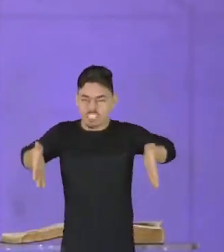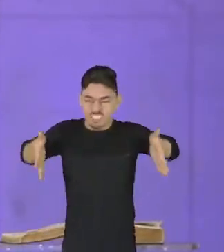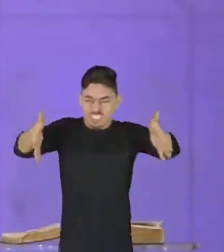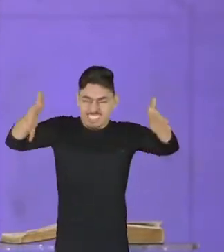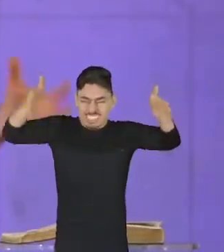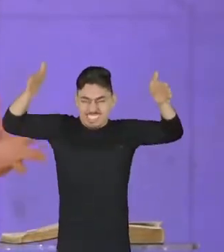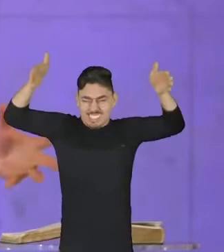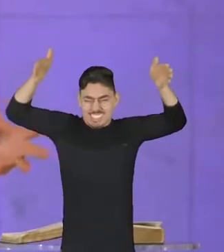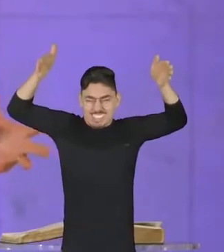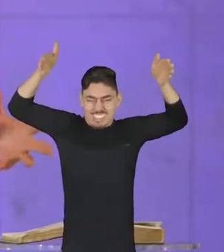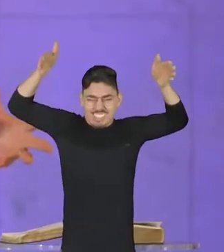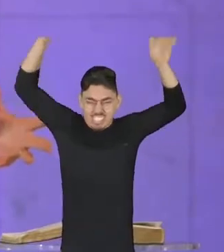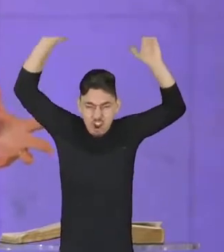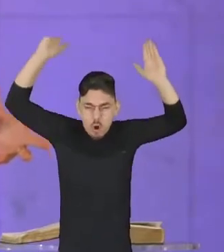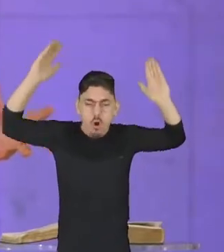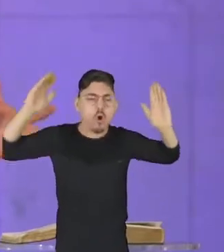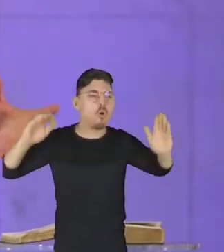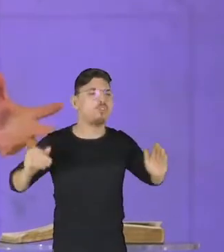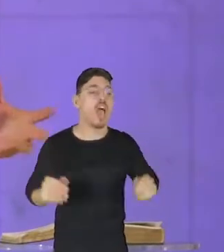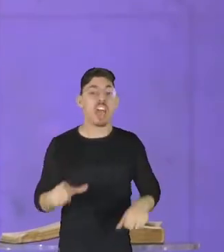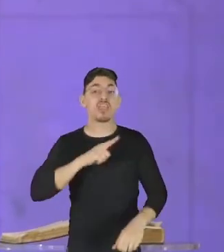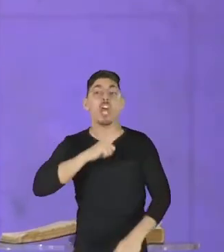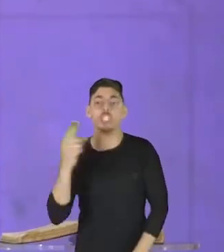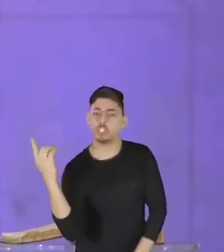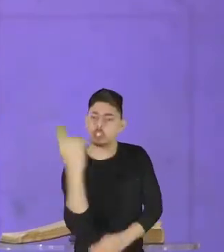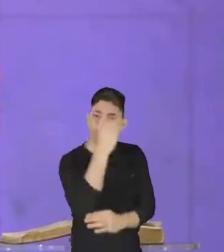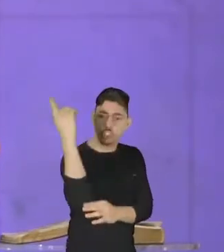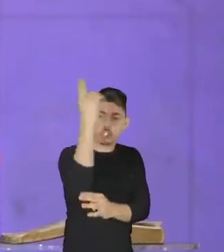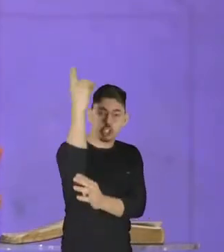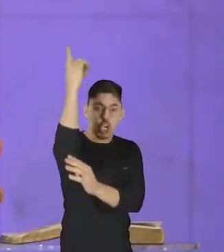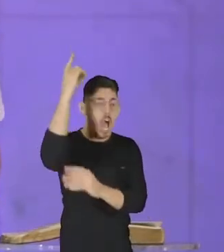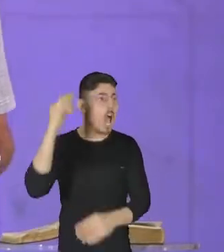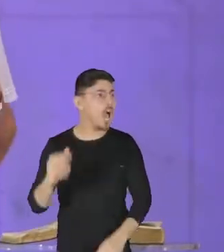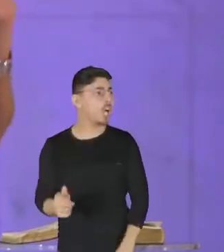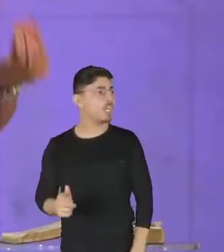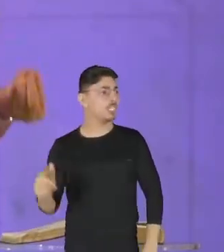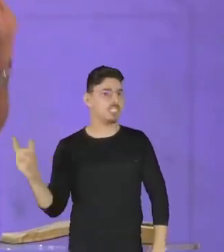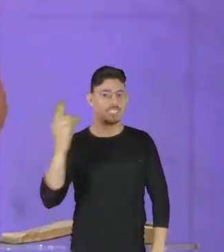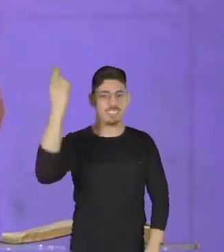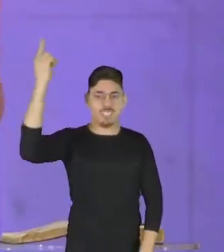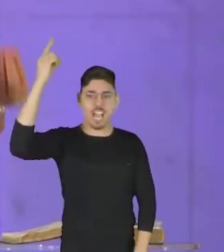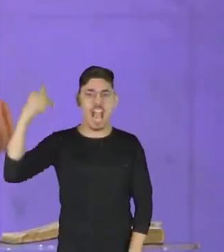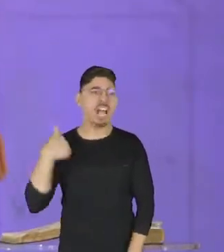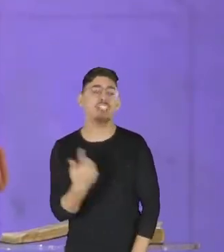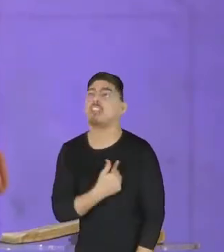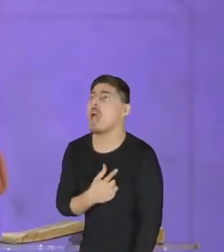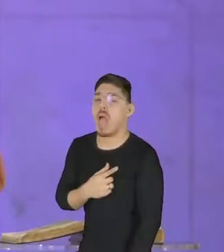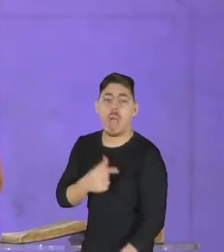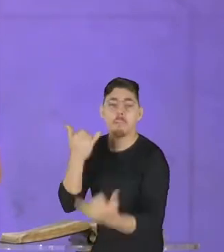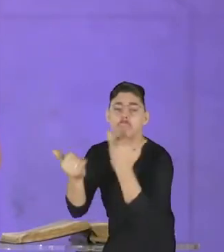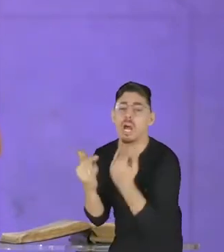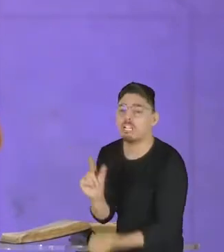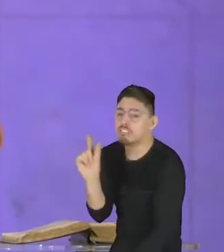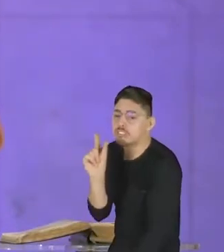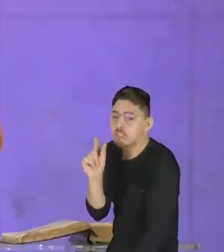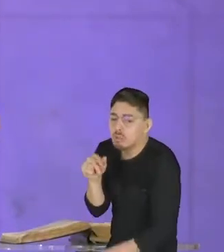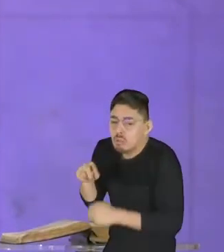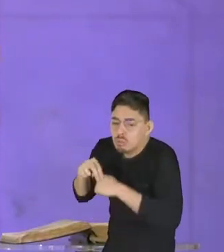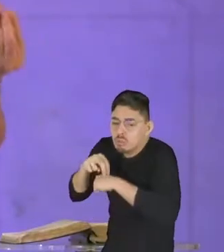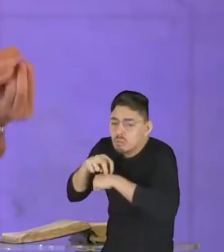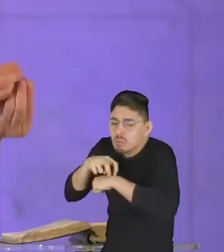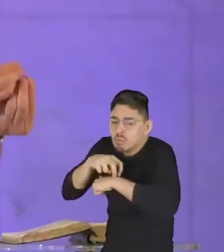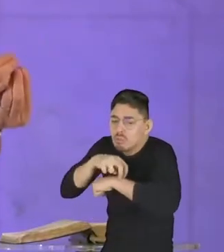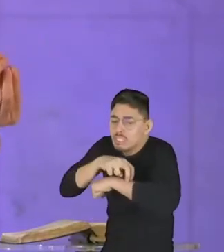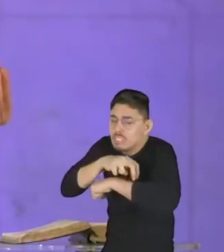céu, e tem uns enaquins, que são gigantes, diante de quem nós parecemos gafanhotos. E